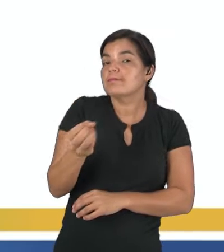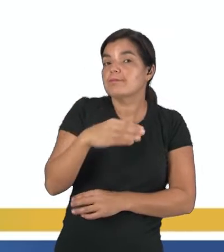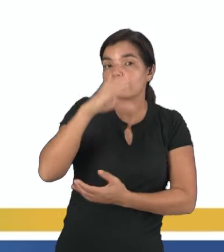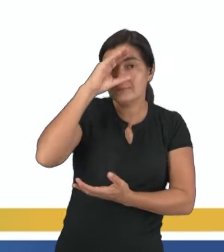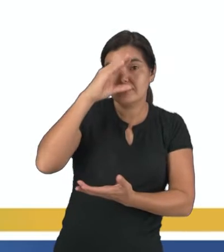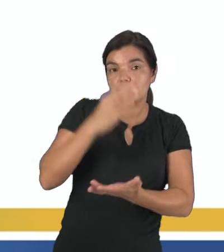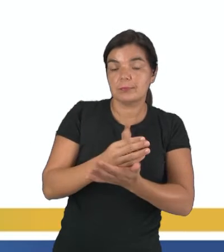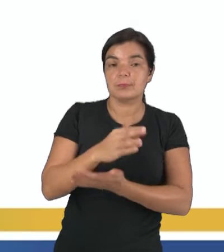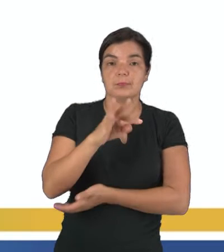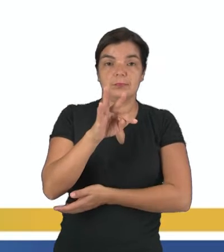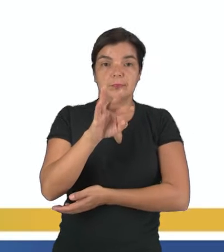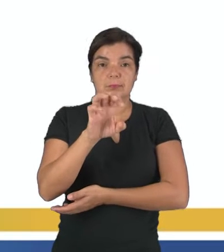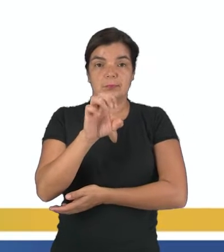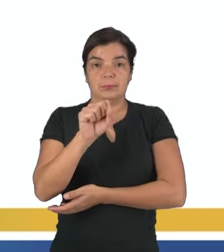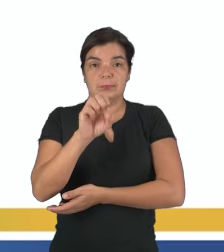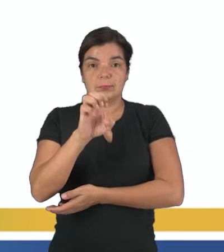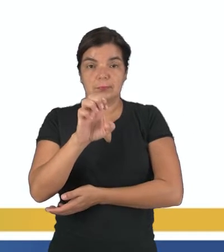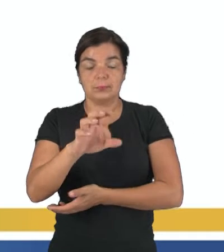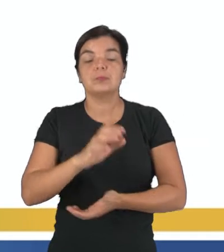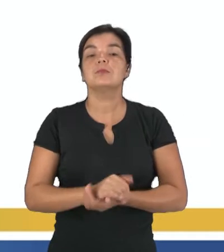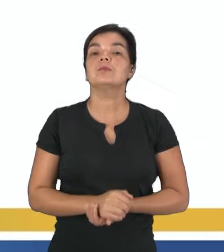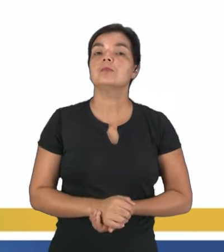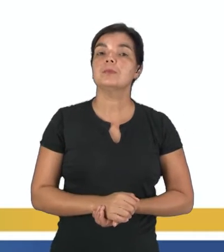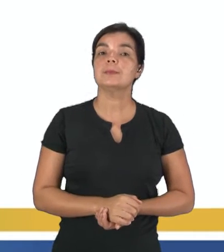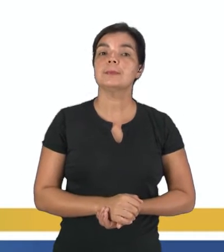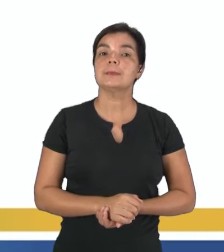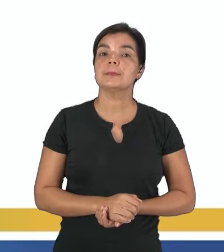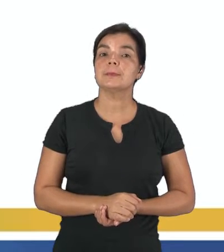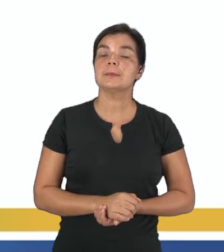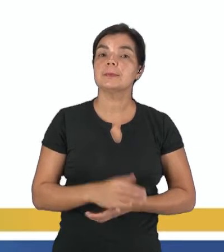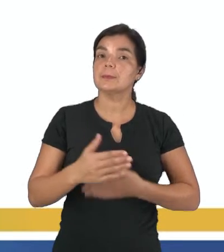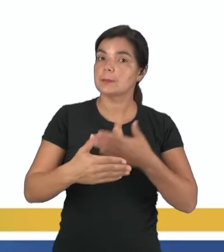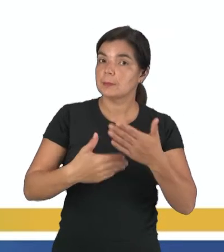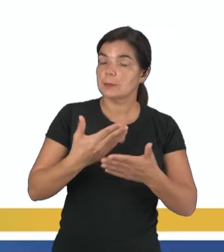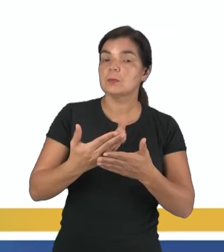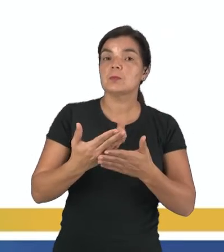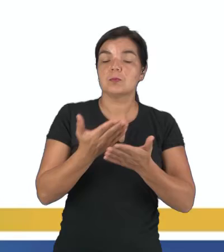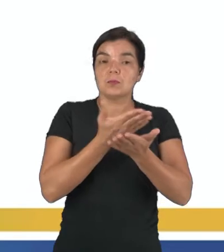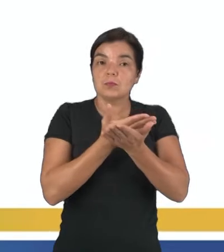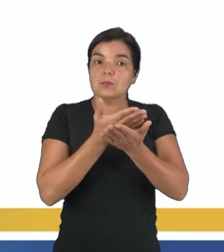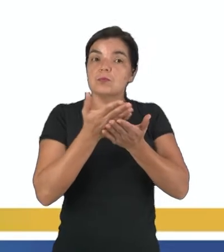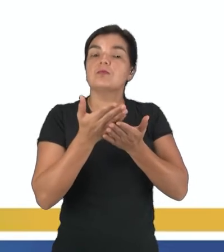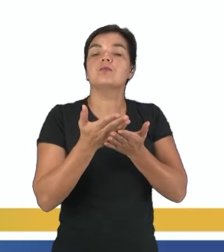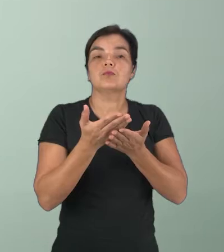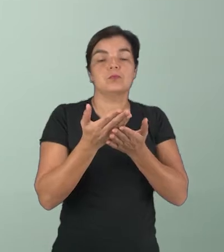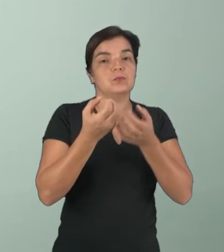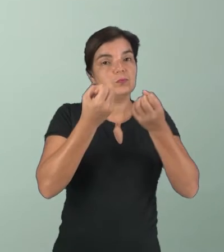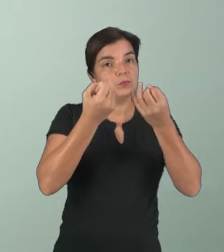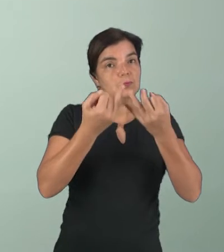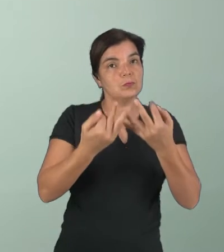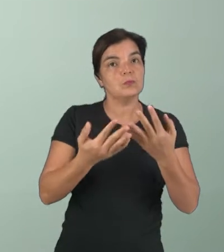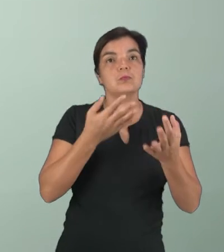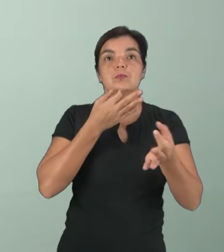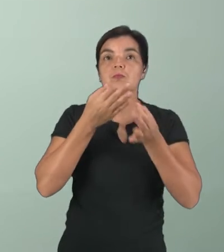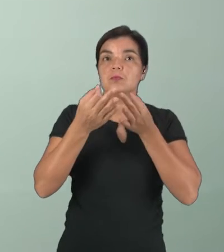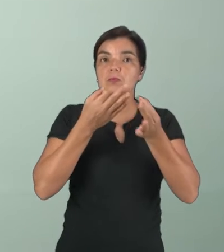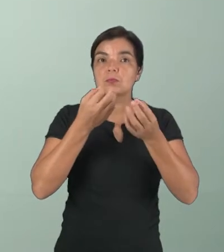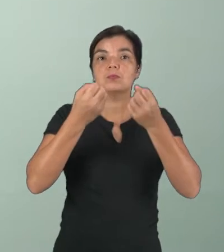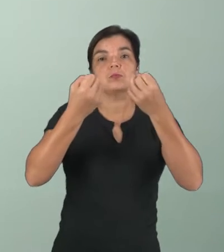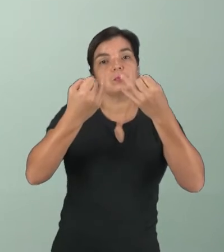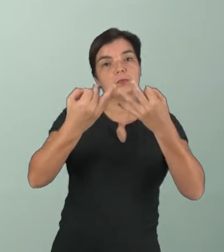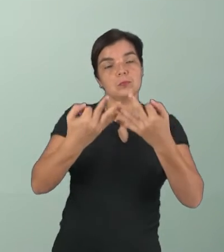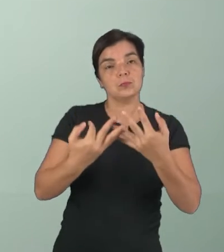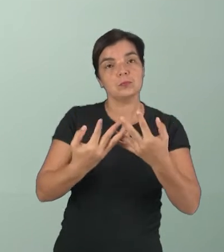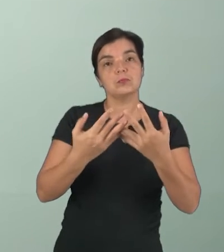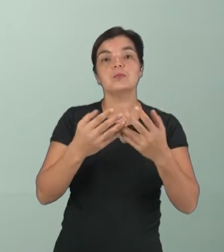uma nova tese. A partir daquelas que ele introduziu ali, argumentou no desenvolvimento,